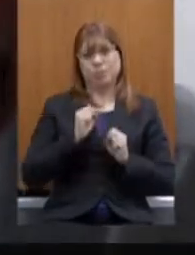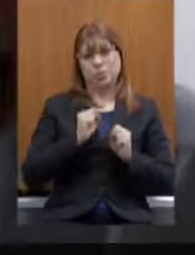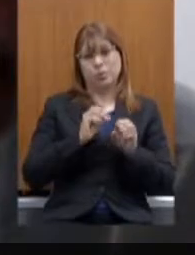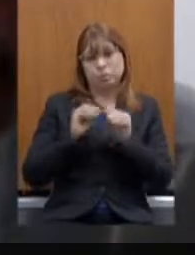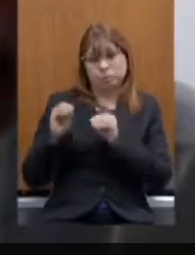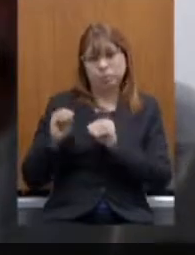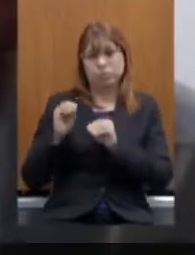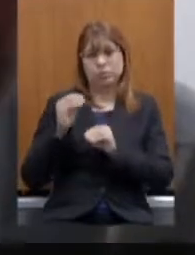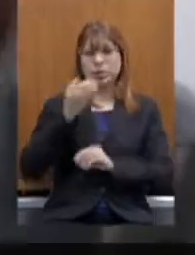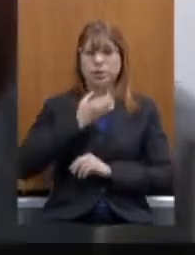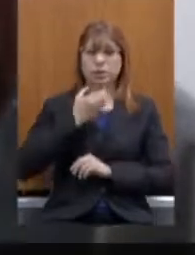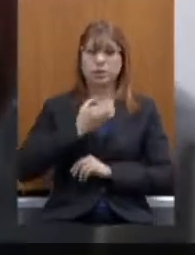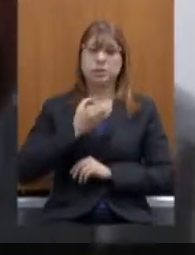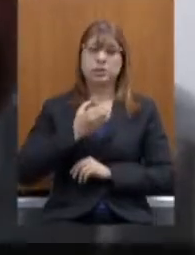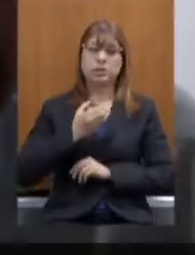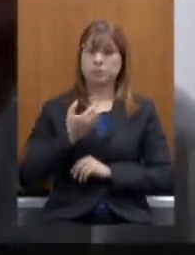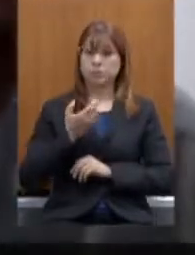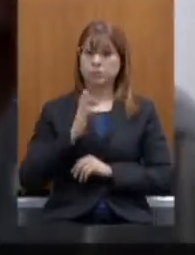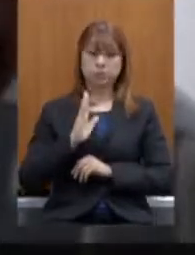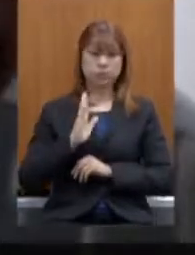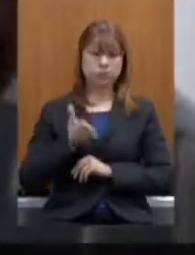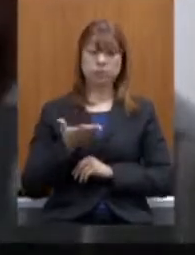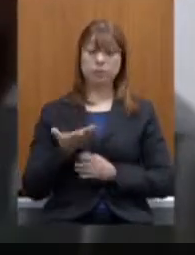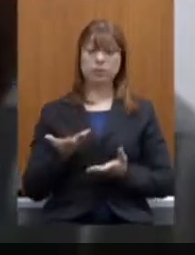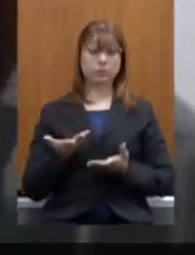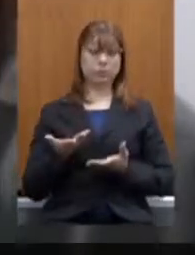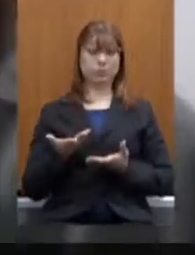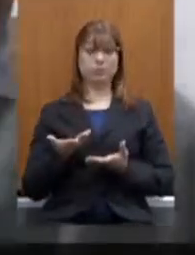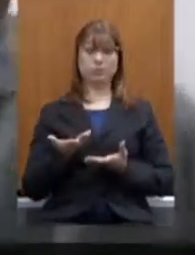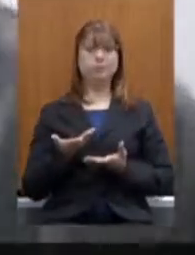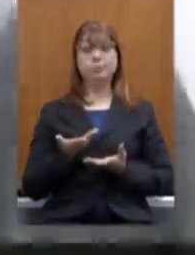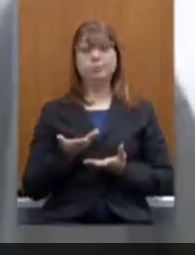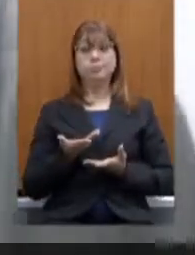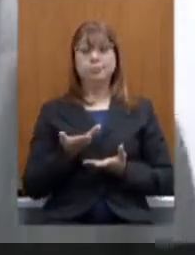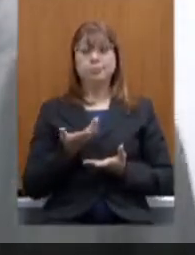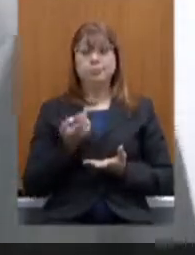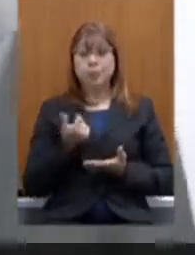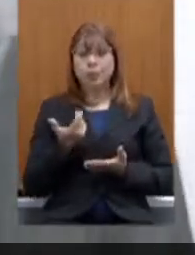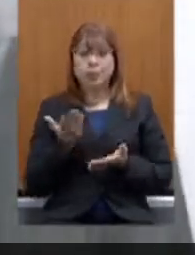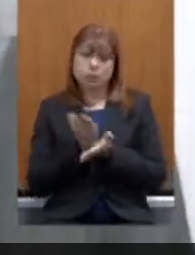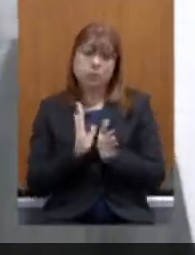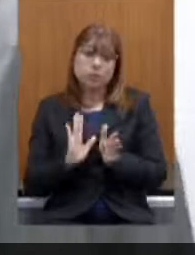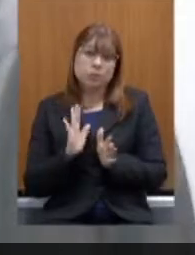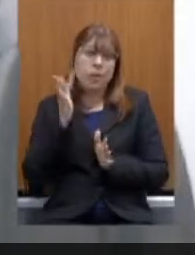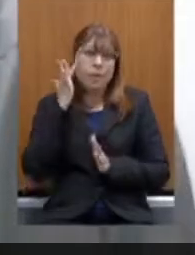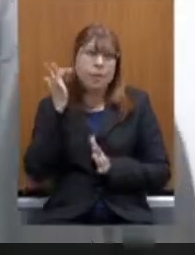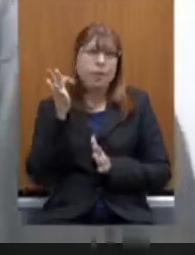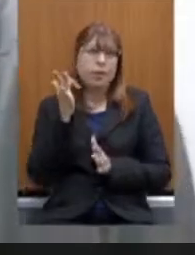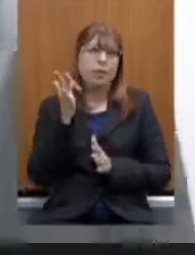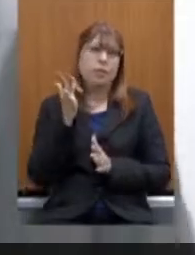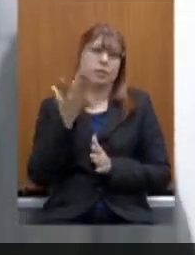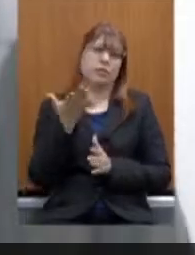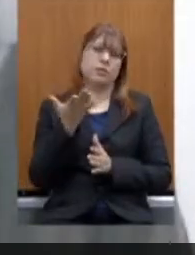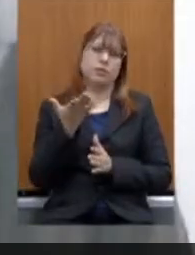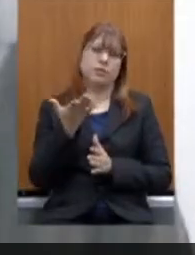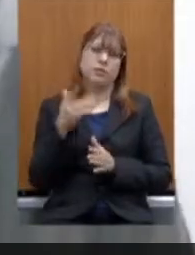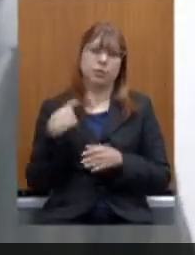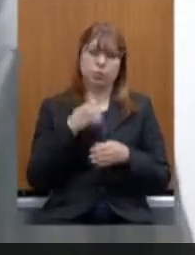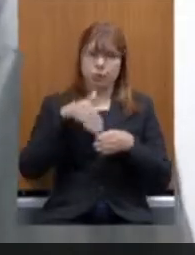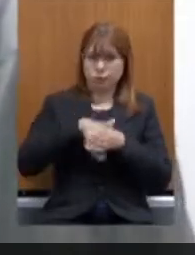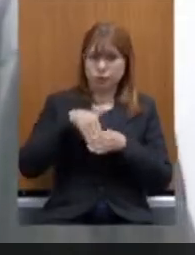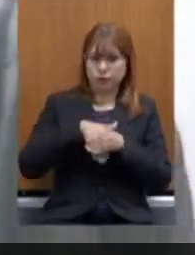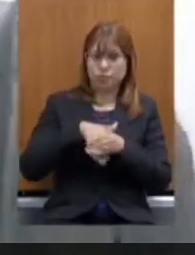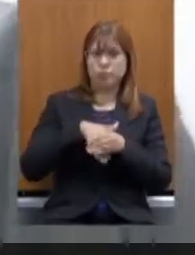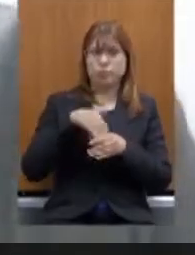dezembro deve tá com gesso contatos e amanhã está previsto além das votações para os vamos